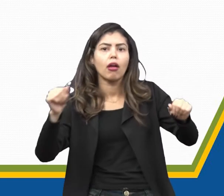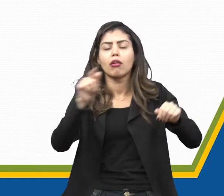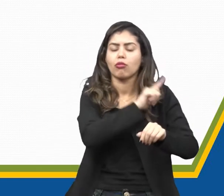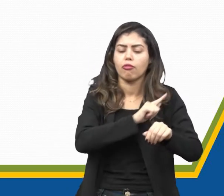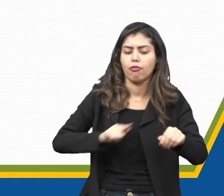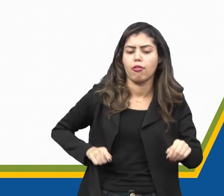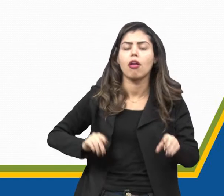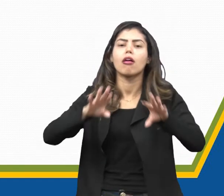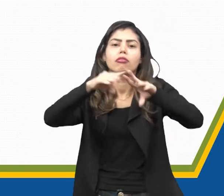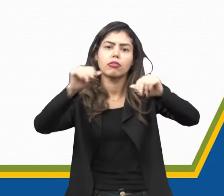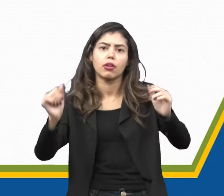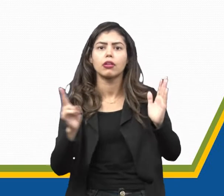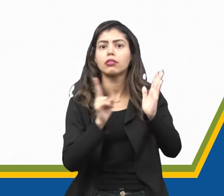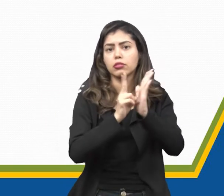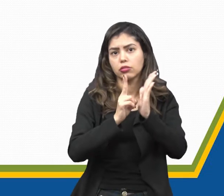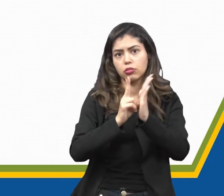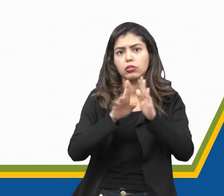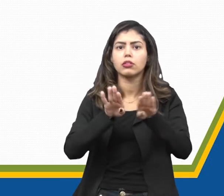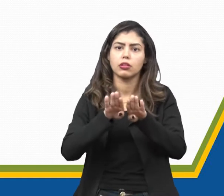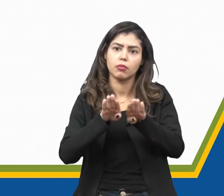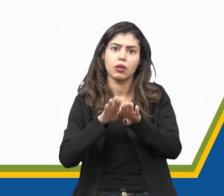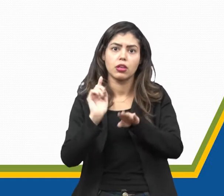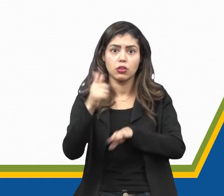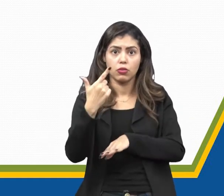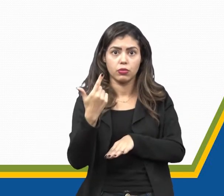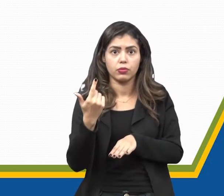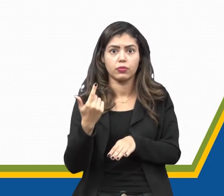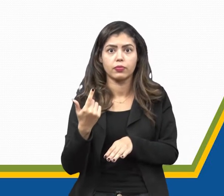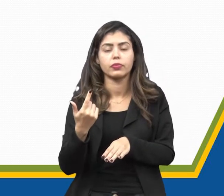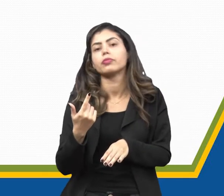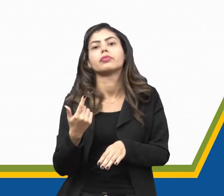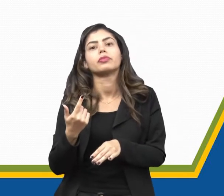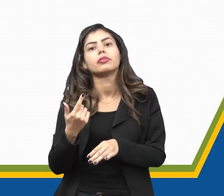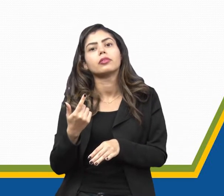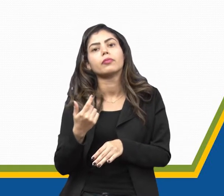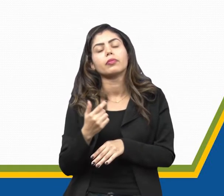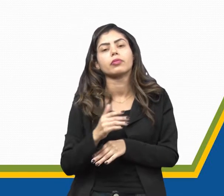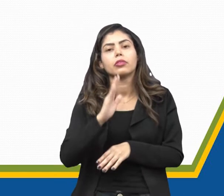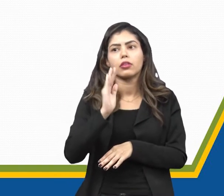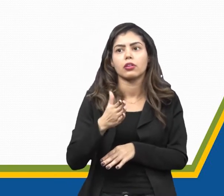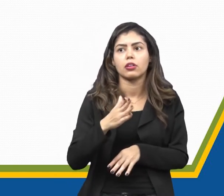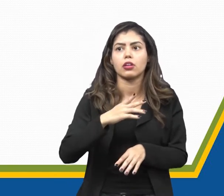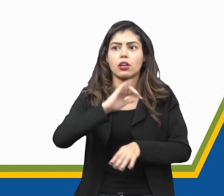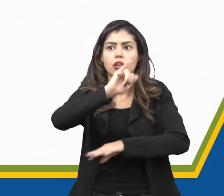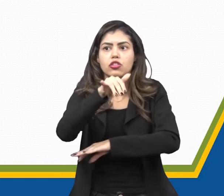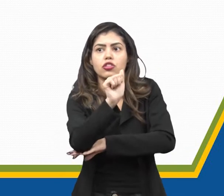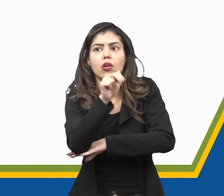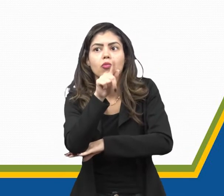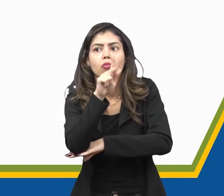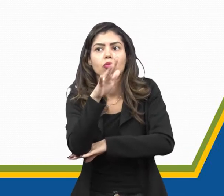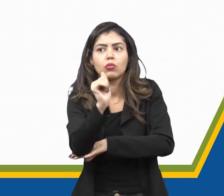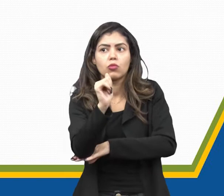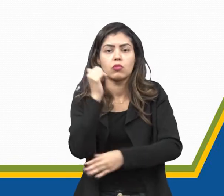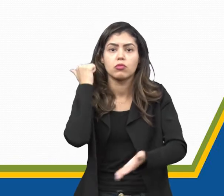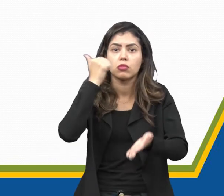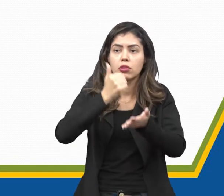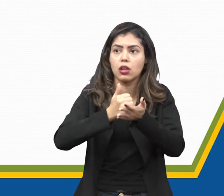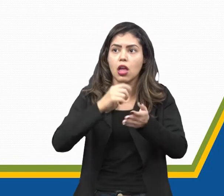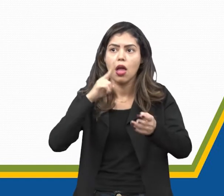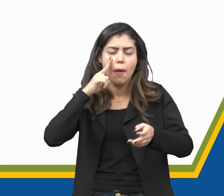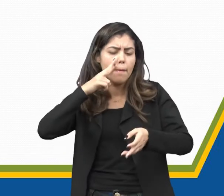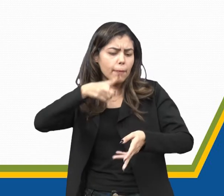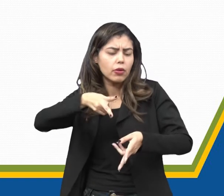de poceiro, entre outros. Tá? Jagunço, contratado para policiar e inibir as ações